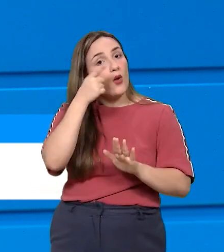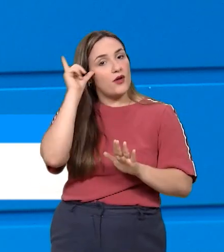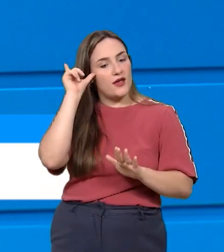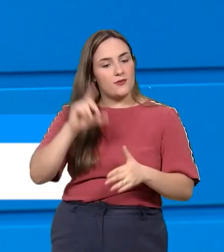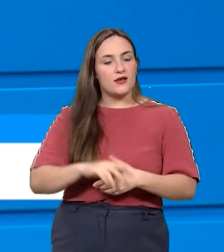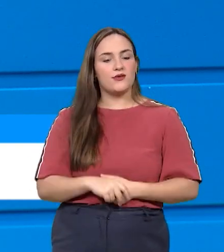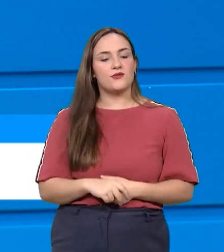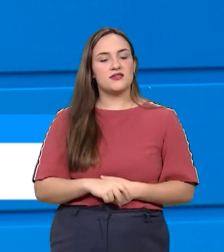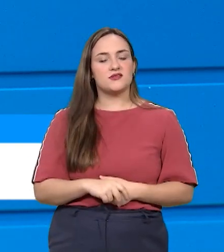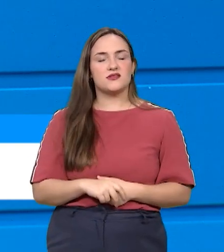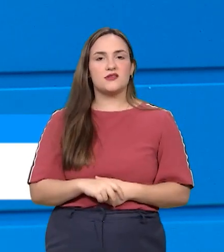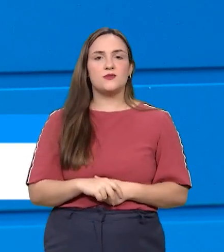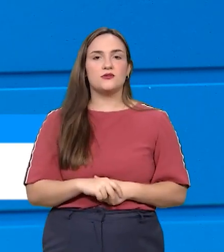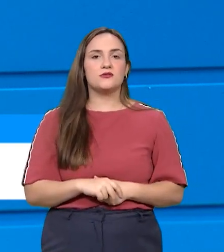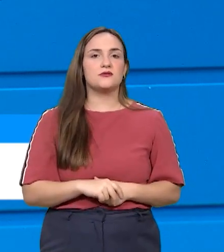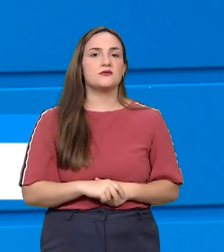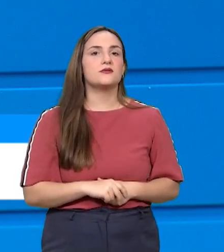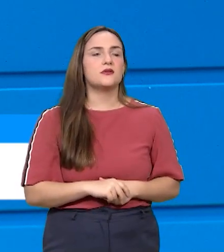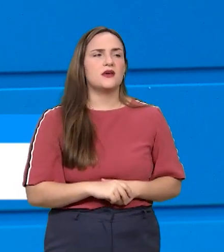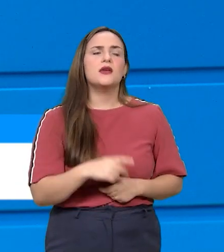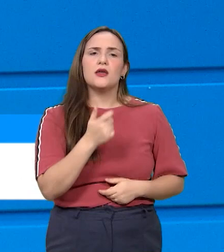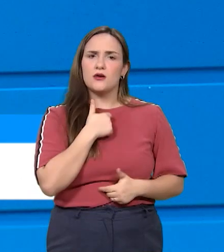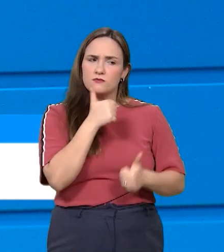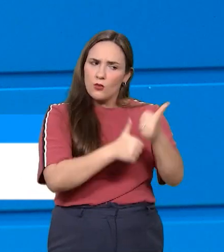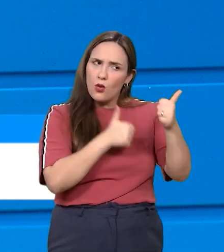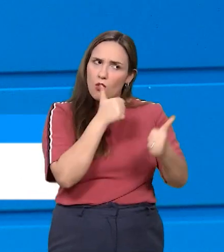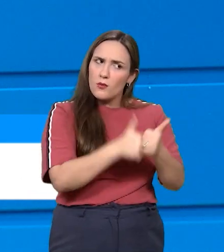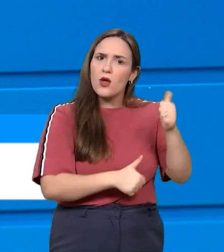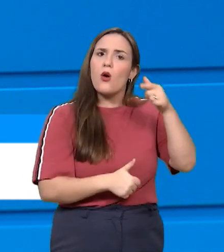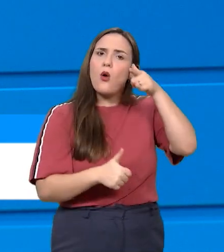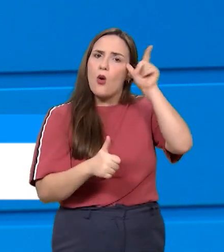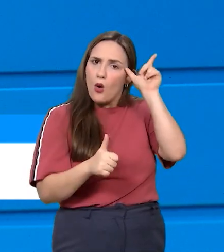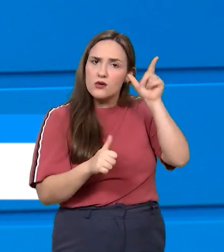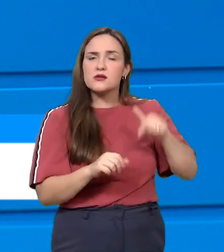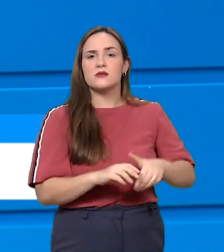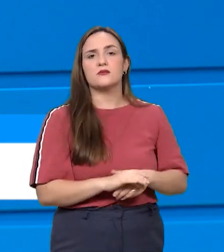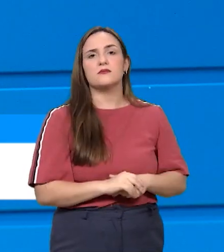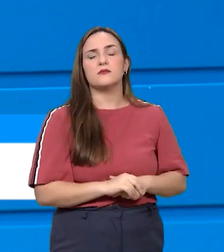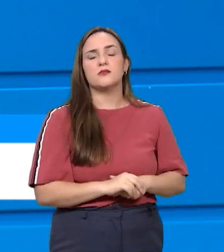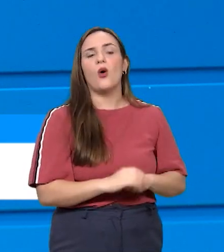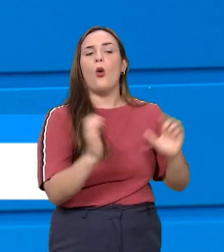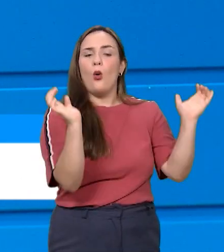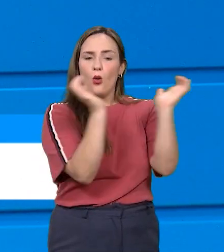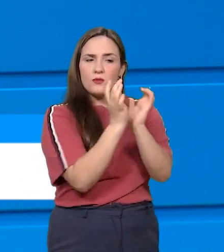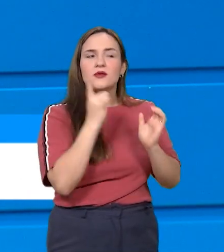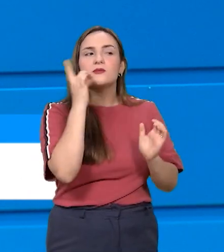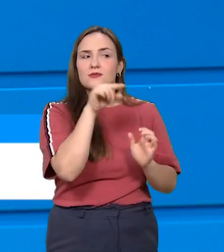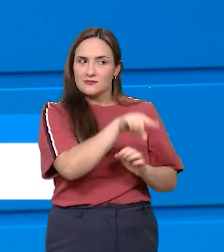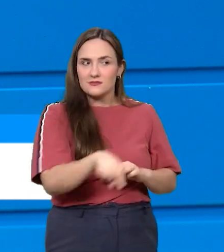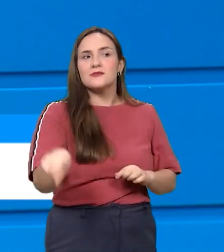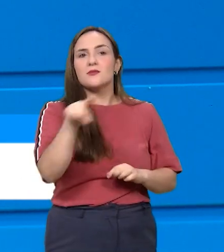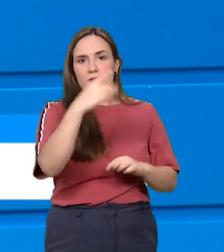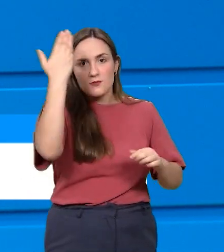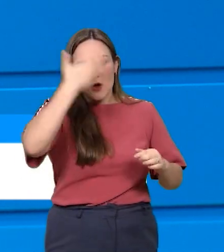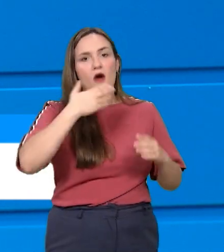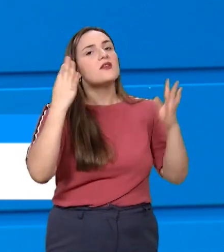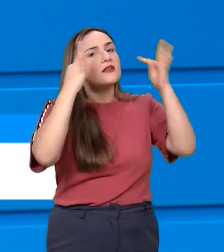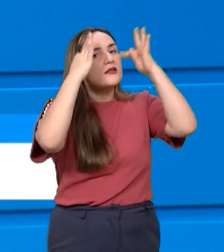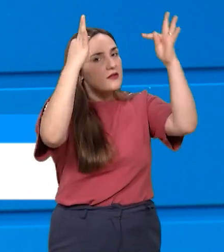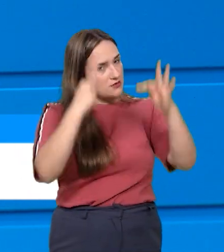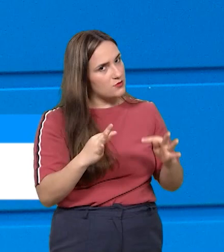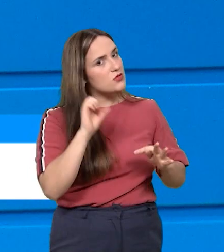Ontem, cobrei insistentemente, e os nobres membros da comissão podem comprovar